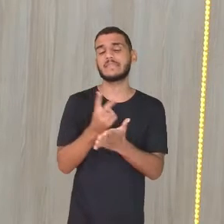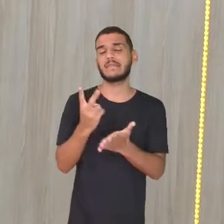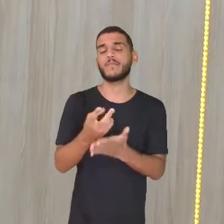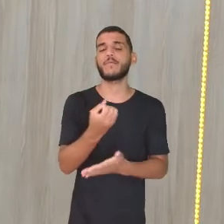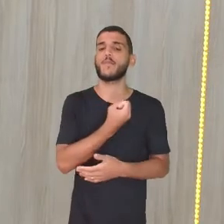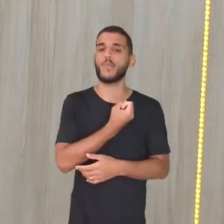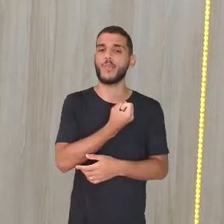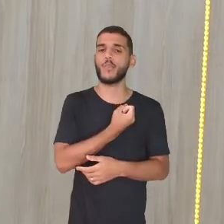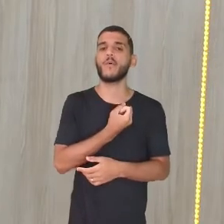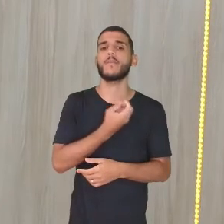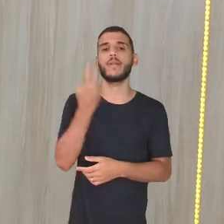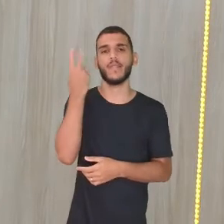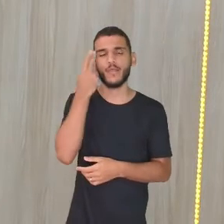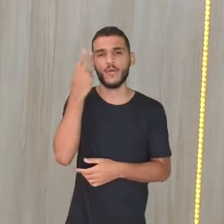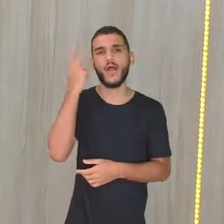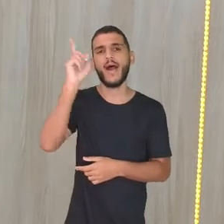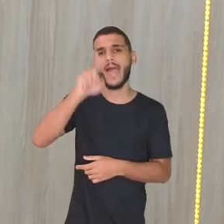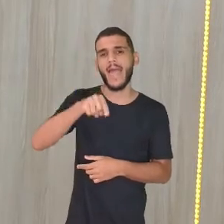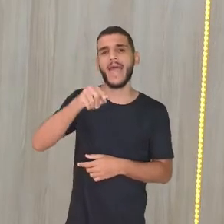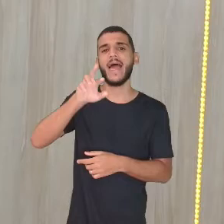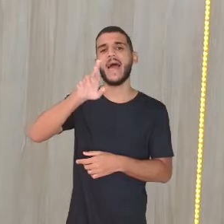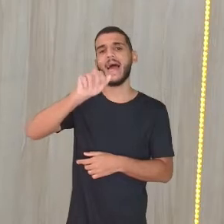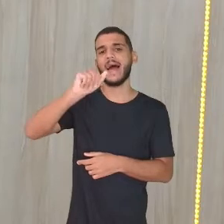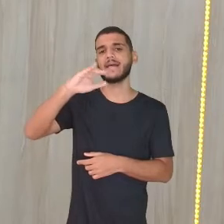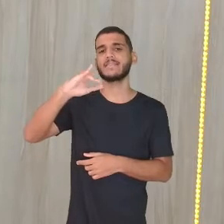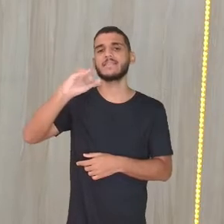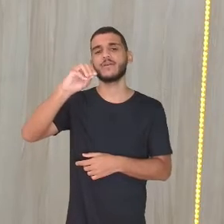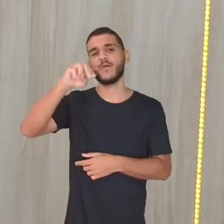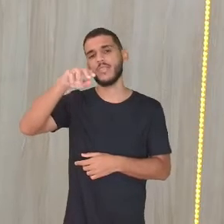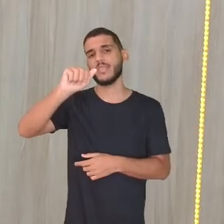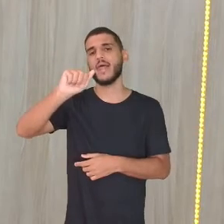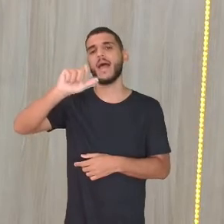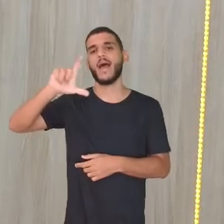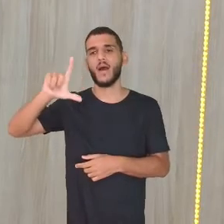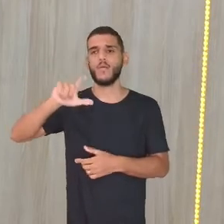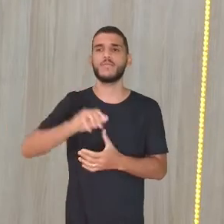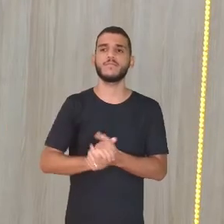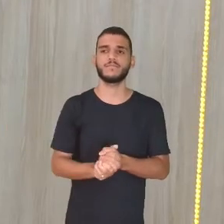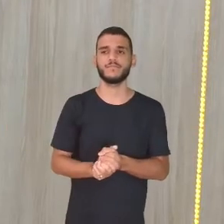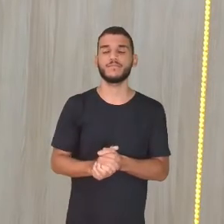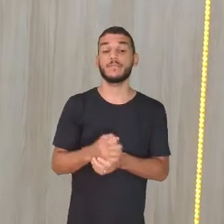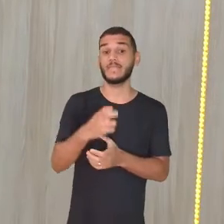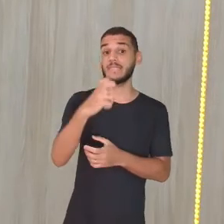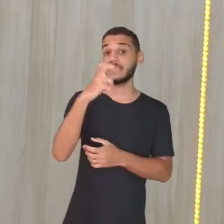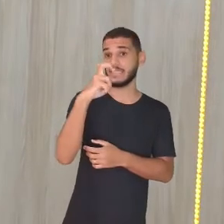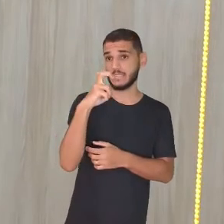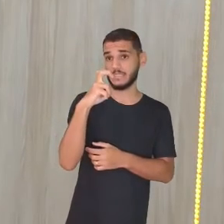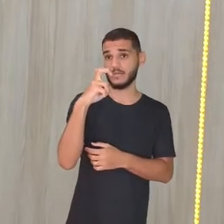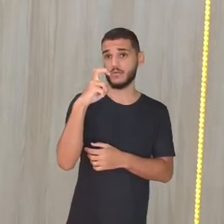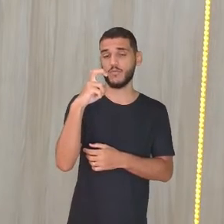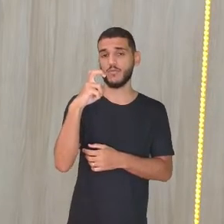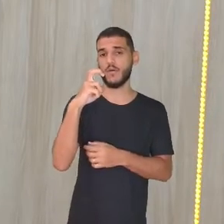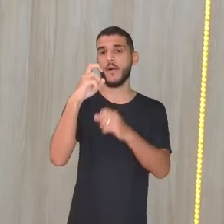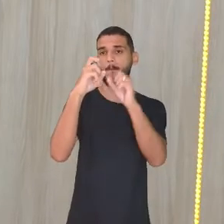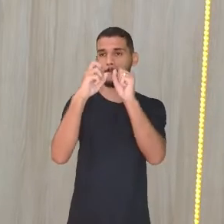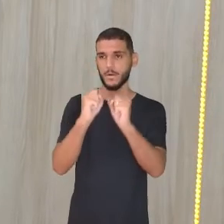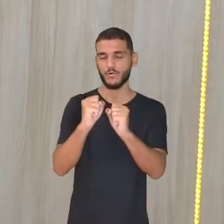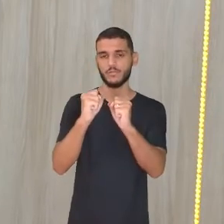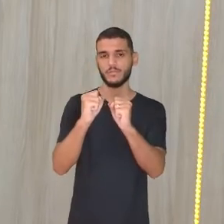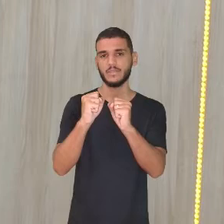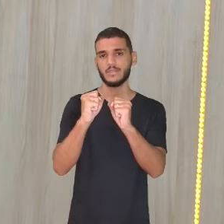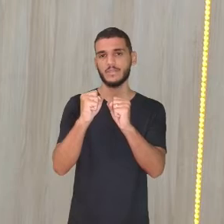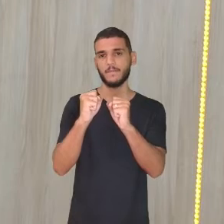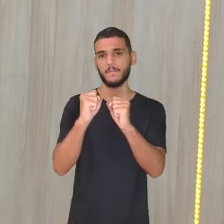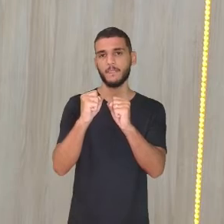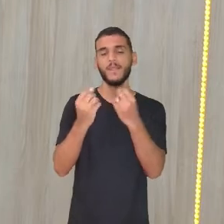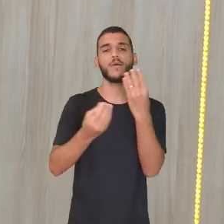números racionais. Eu coloquei aqui, ó, que o 5, que é um número natural, pode ser expressado